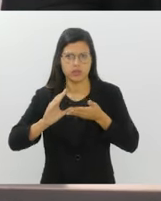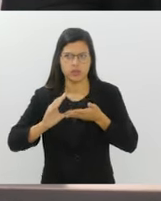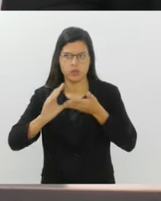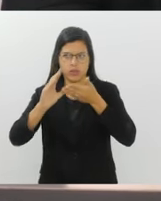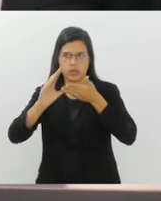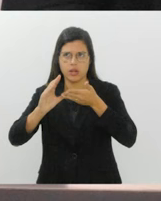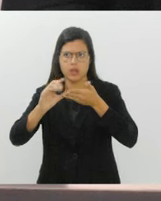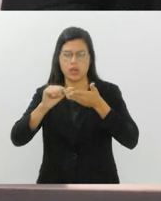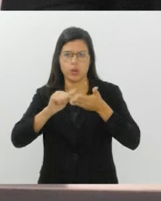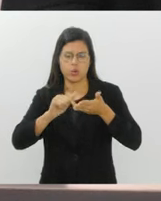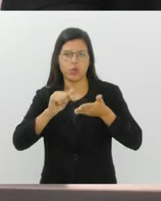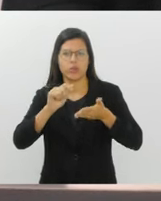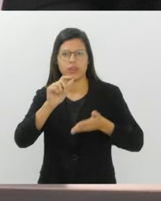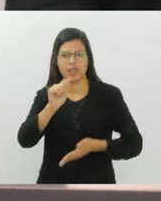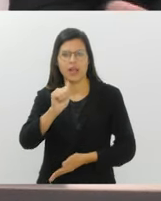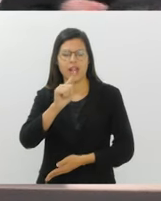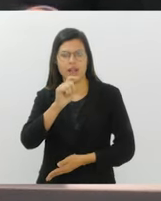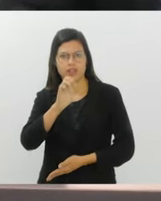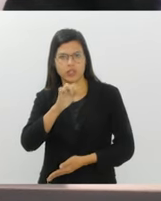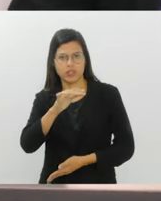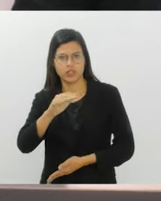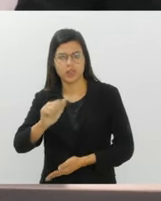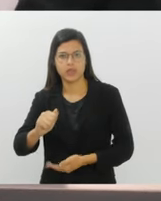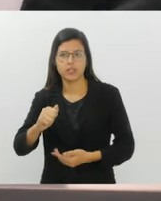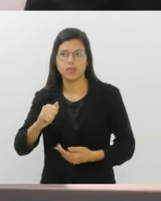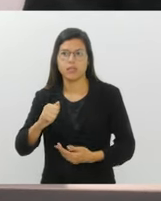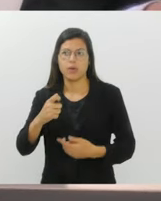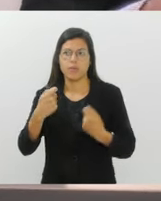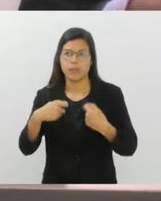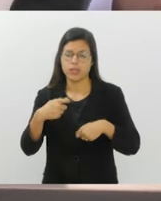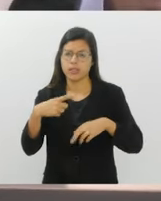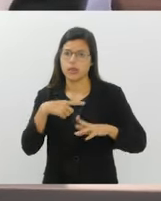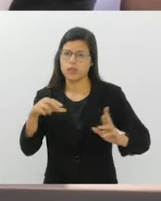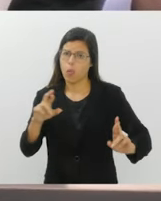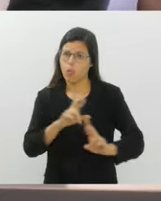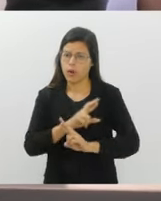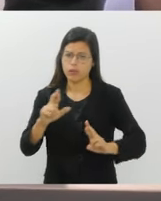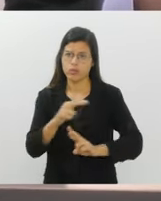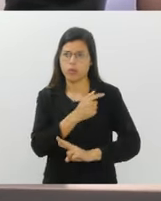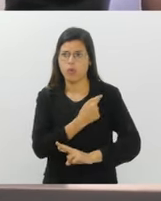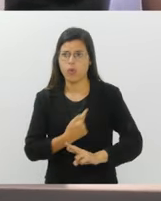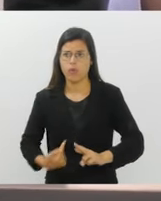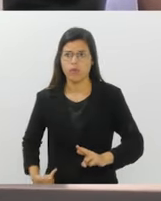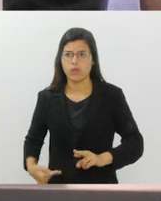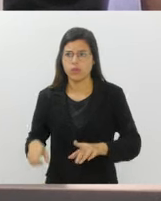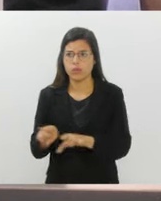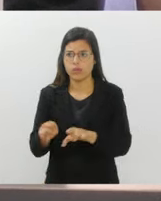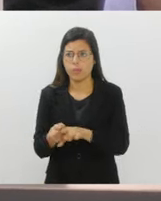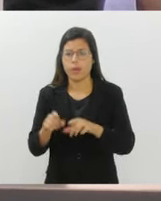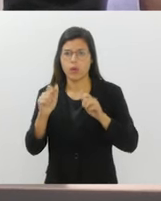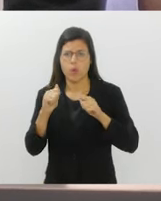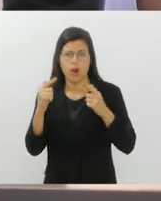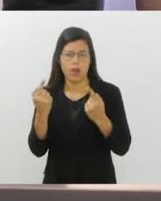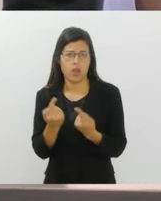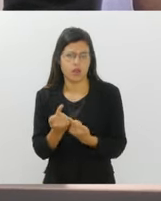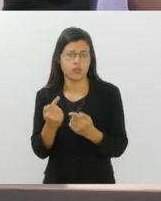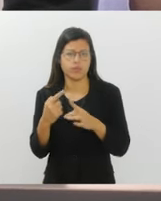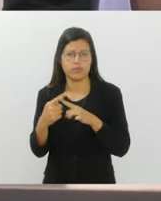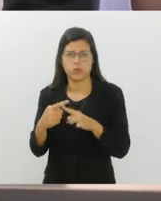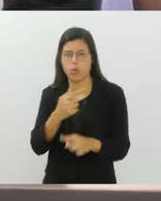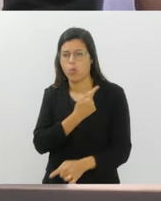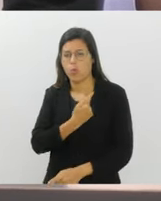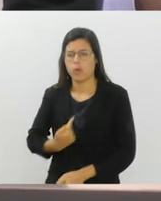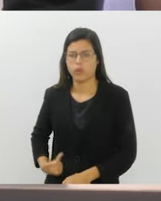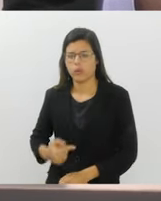jeito, ele tem que ter algum tipo de relacionamento com o governo e também com essa casa, porque o governo vai te indicar e depois a casa